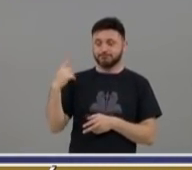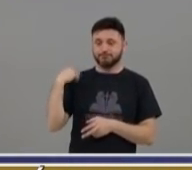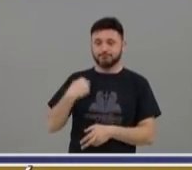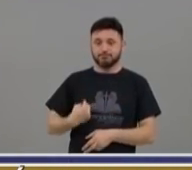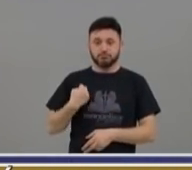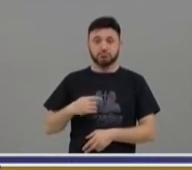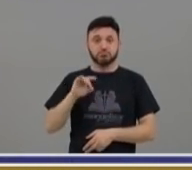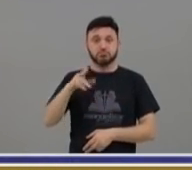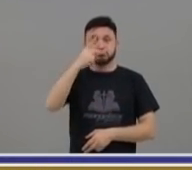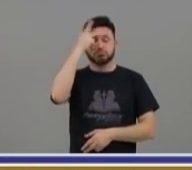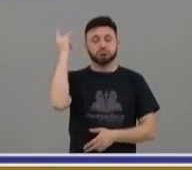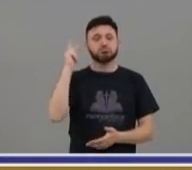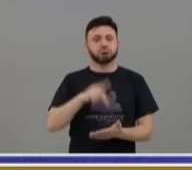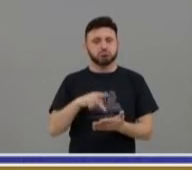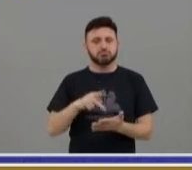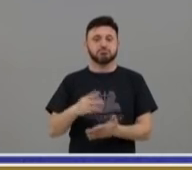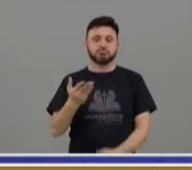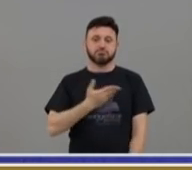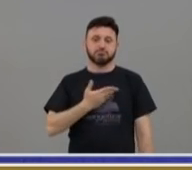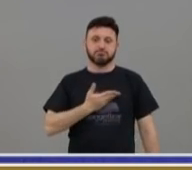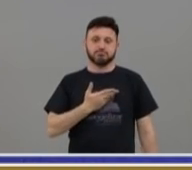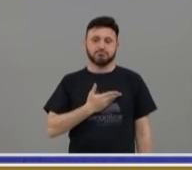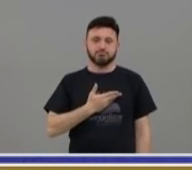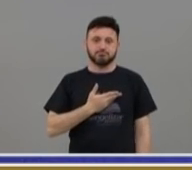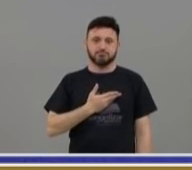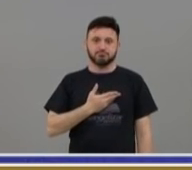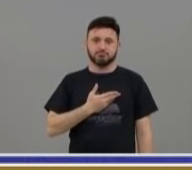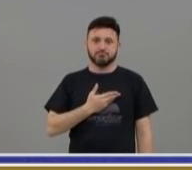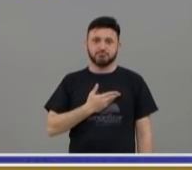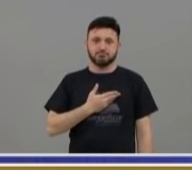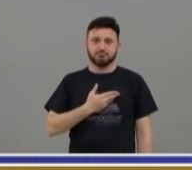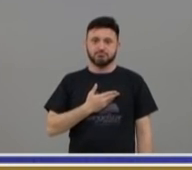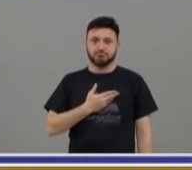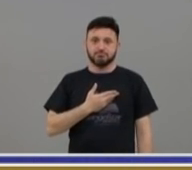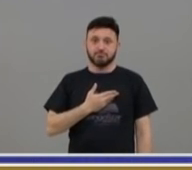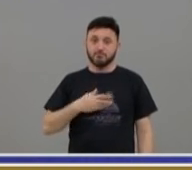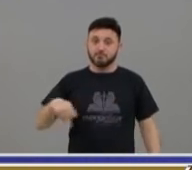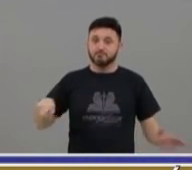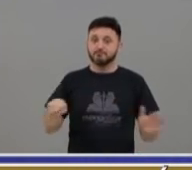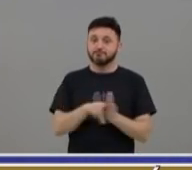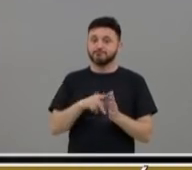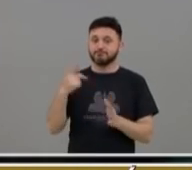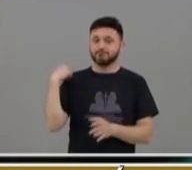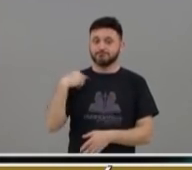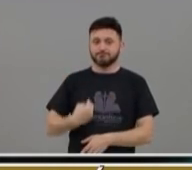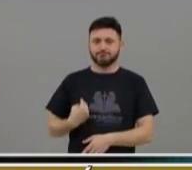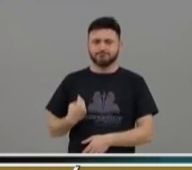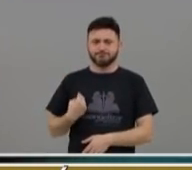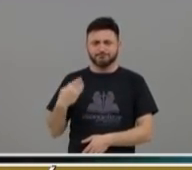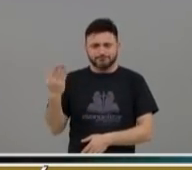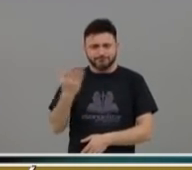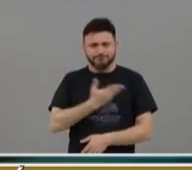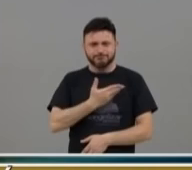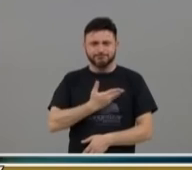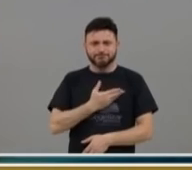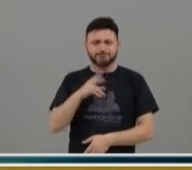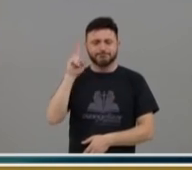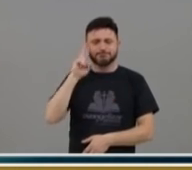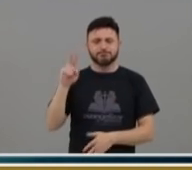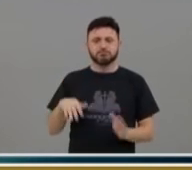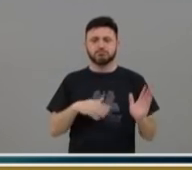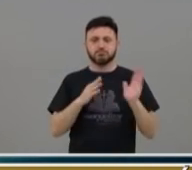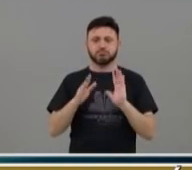Só podem ficar na nossa vida aqueles que são inteiros. Só podem ficar na nossa história aqueles que